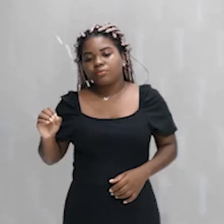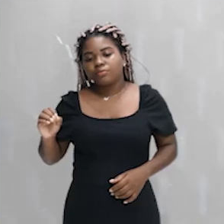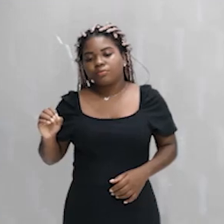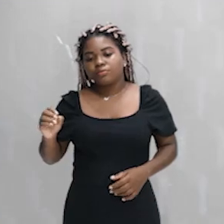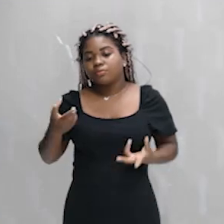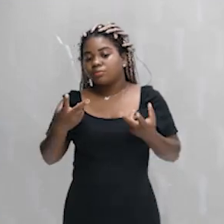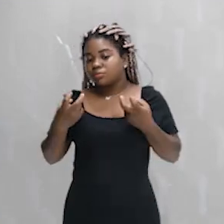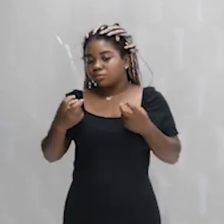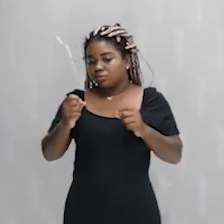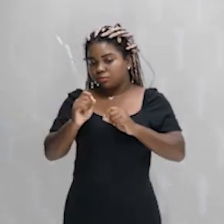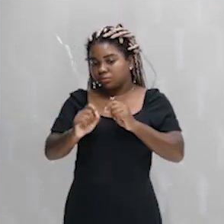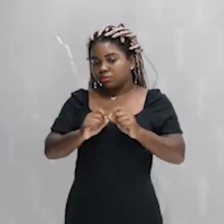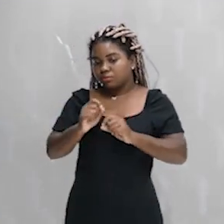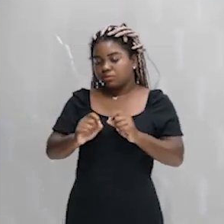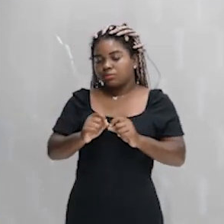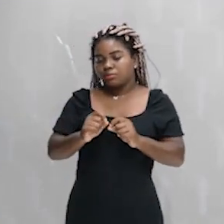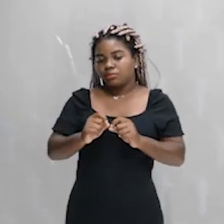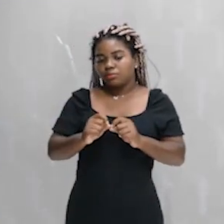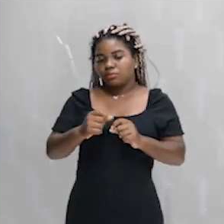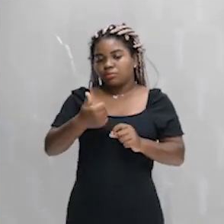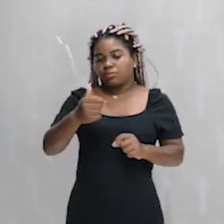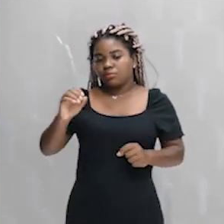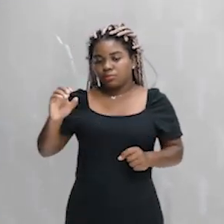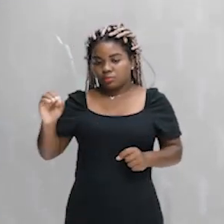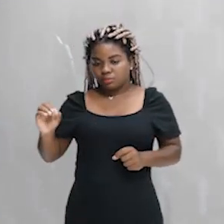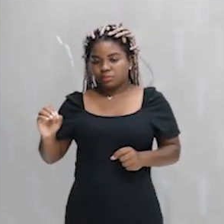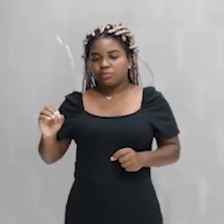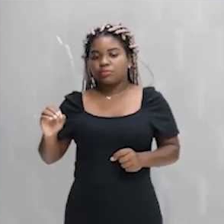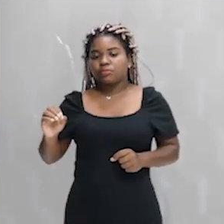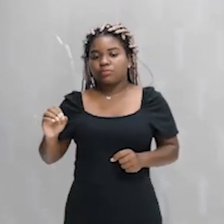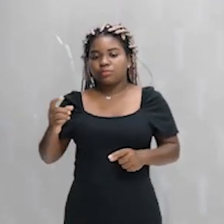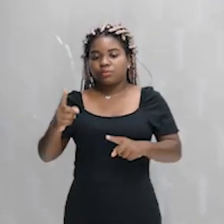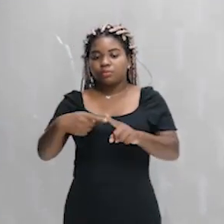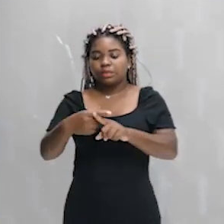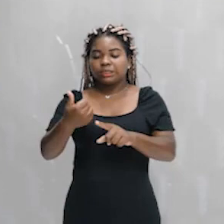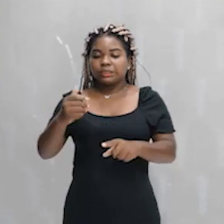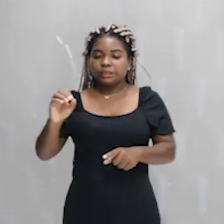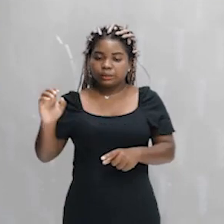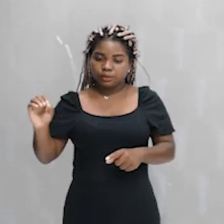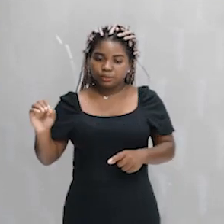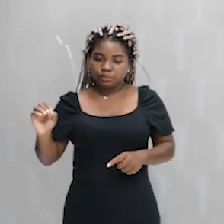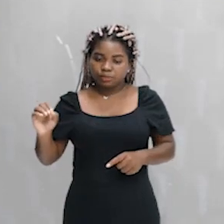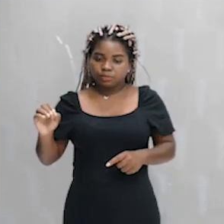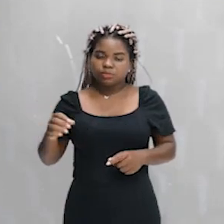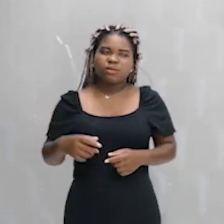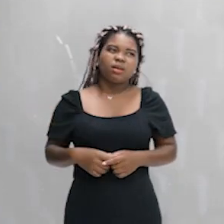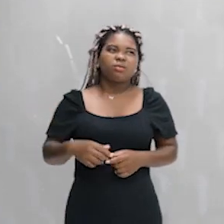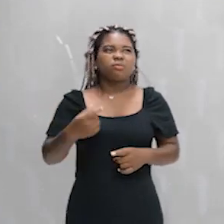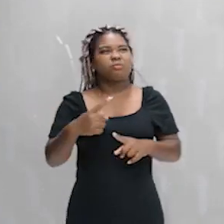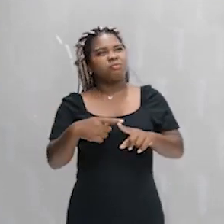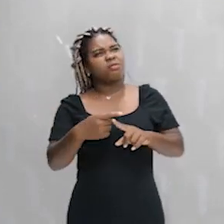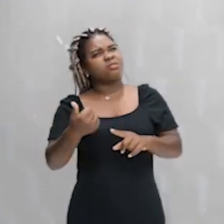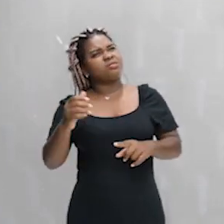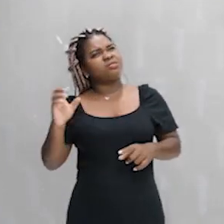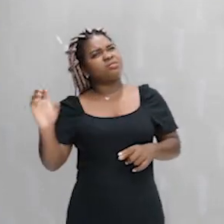já percebo que aumentaram em 100. Mas aí eu falei assim, mas aumentaram em 100? Será que não dá para a gente pensar um pouquinho melhor? Vamos